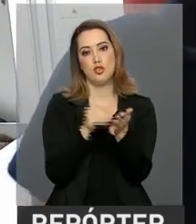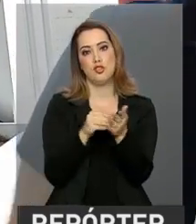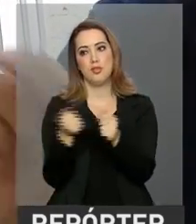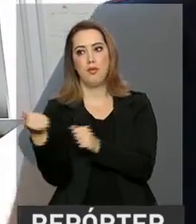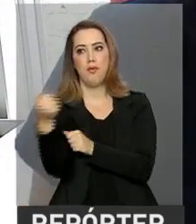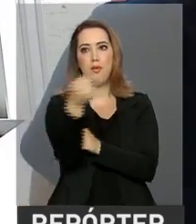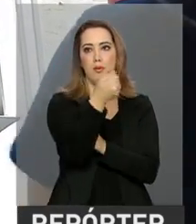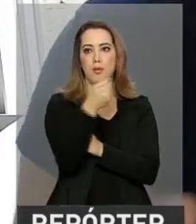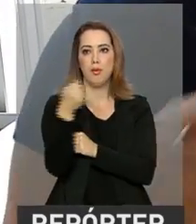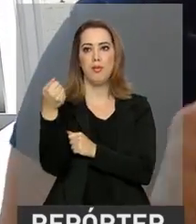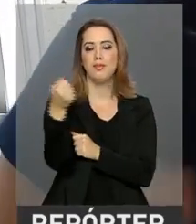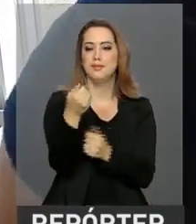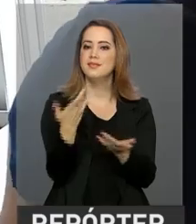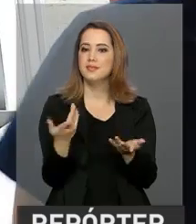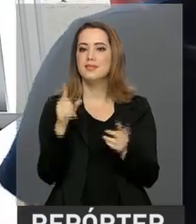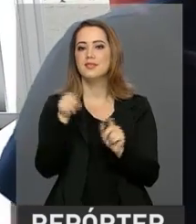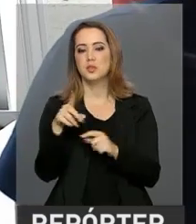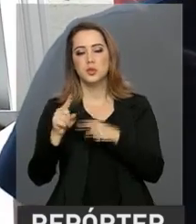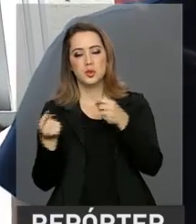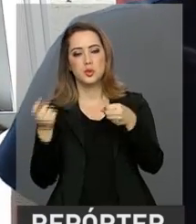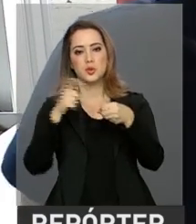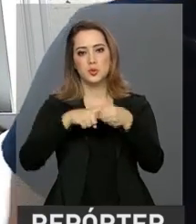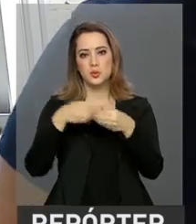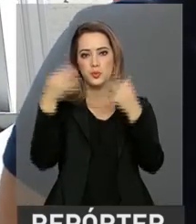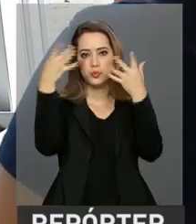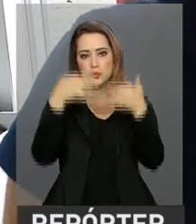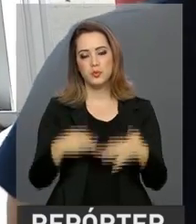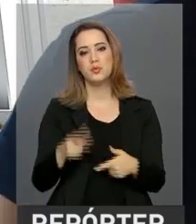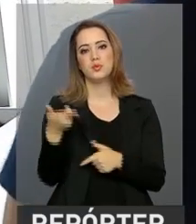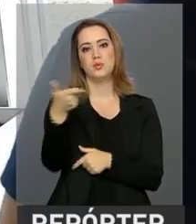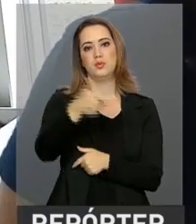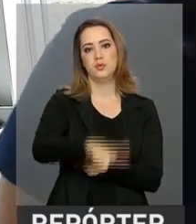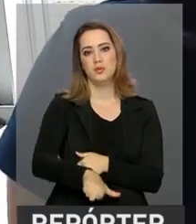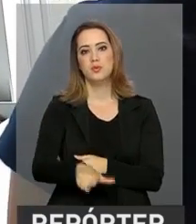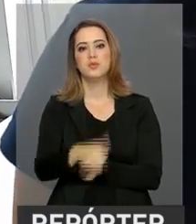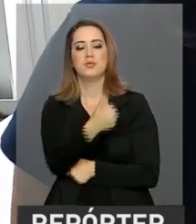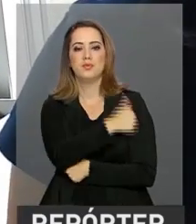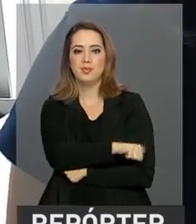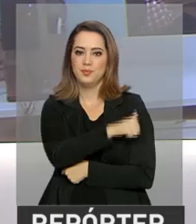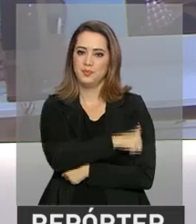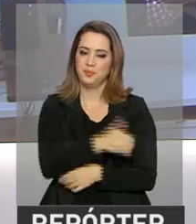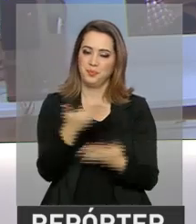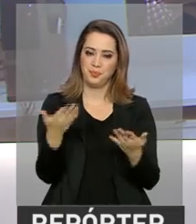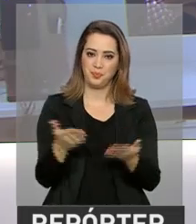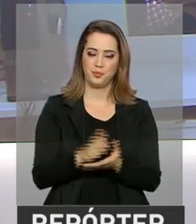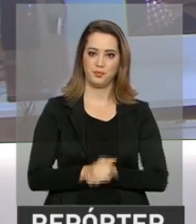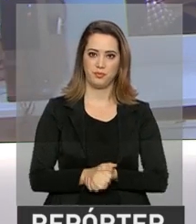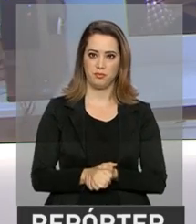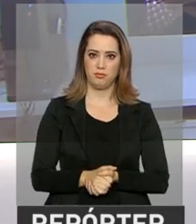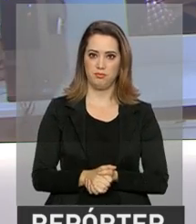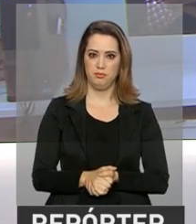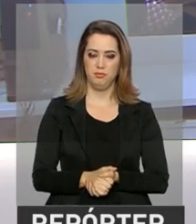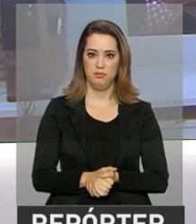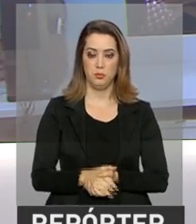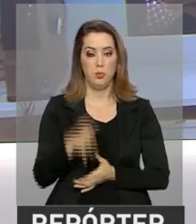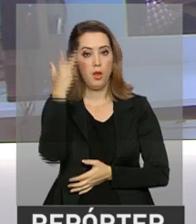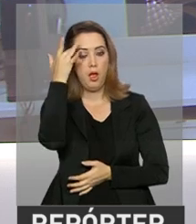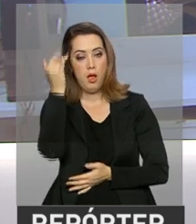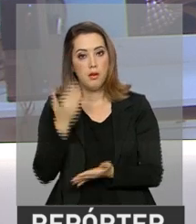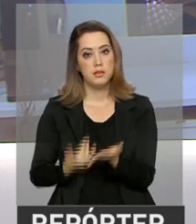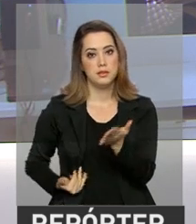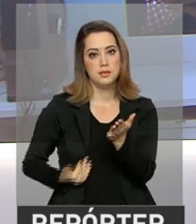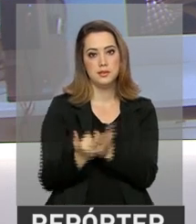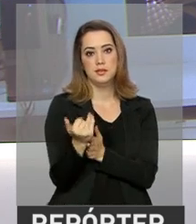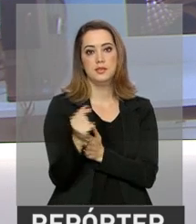tocha olímpica. E a gente volta aqui para contar tudo para vocês. Do Rio de Janeiro, Luana Karen. E amanhã a tocha segue